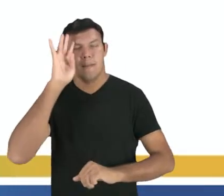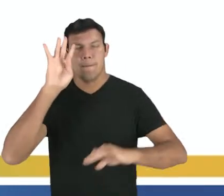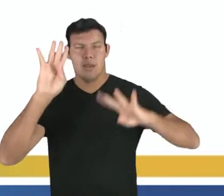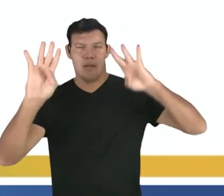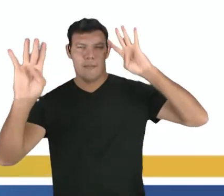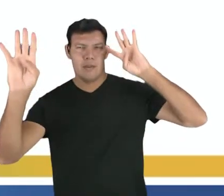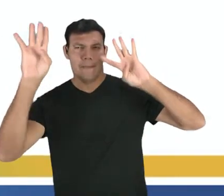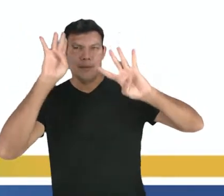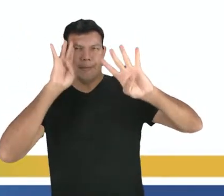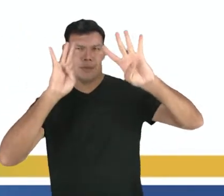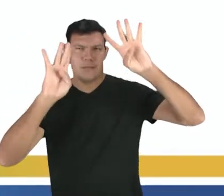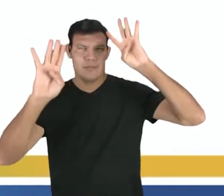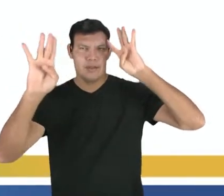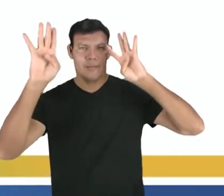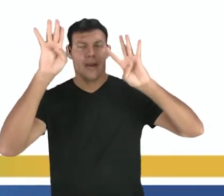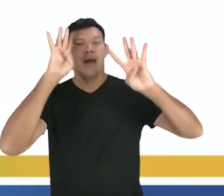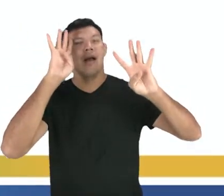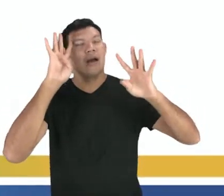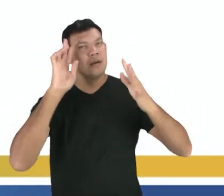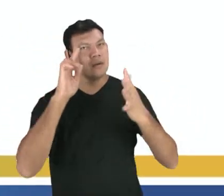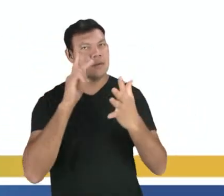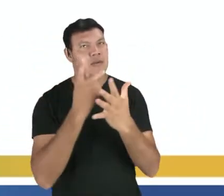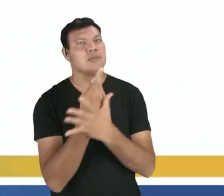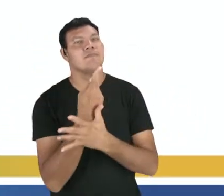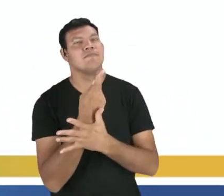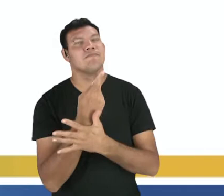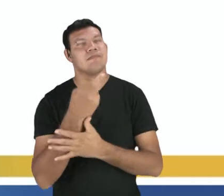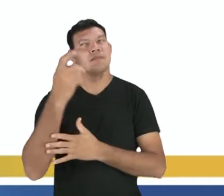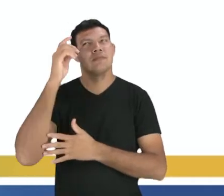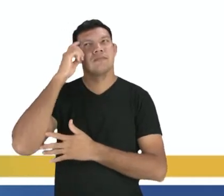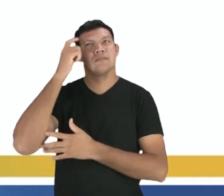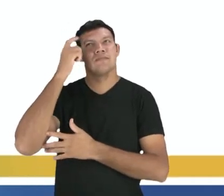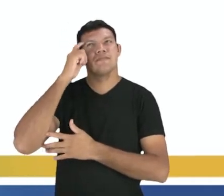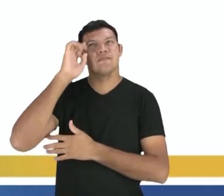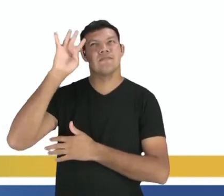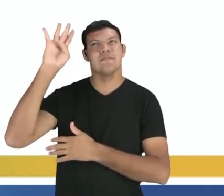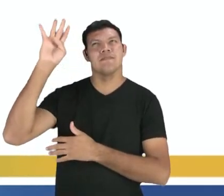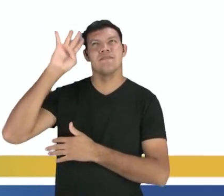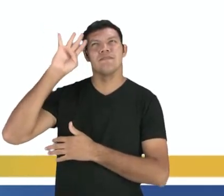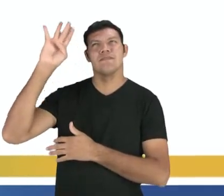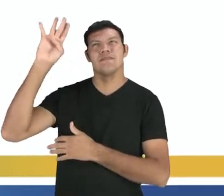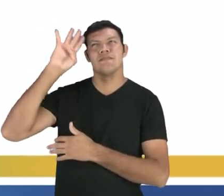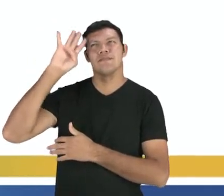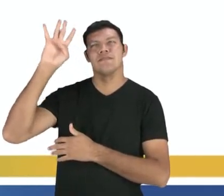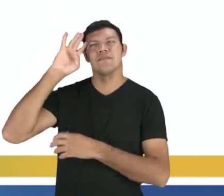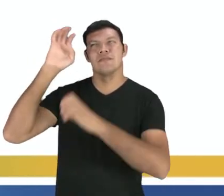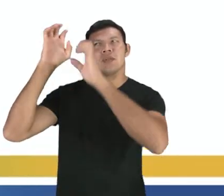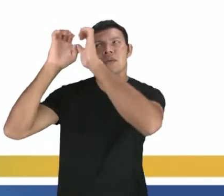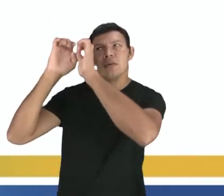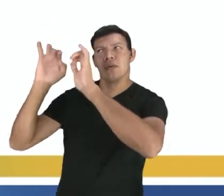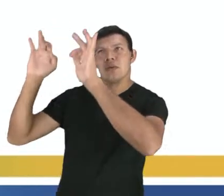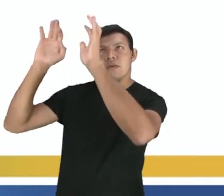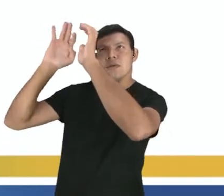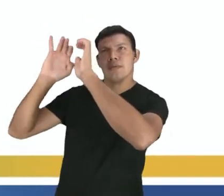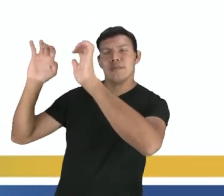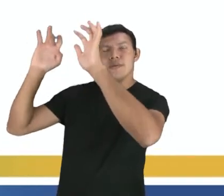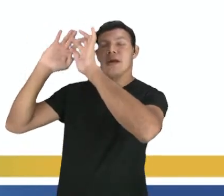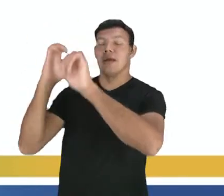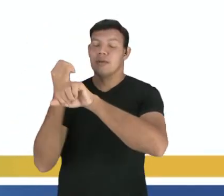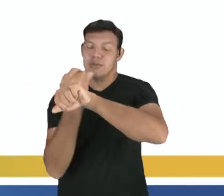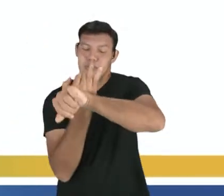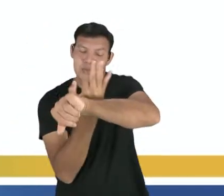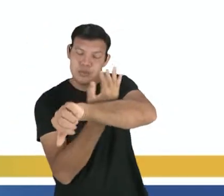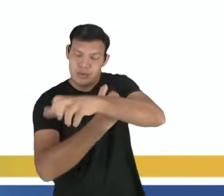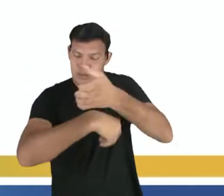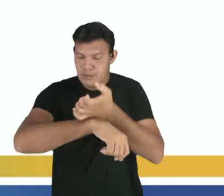né ficção Então são acontecimentos imaginários que exploram ali a imaginação as emoções